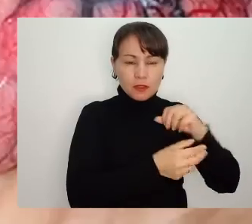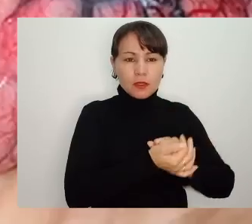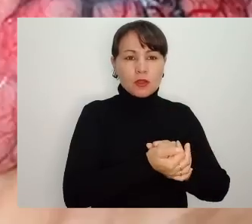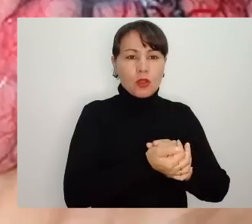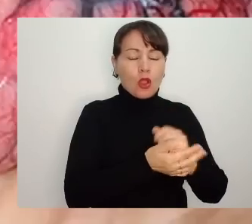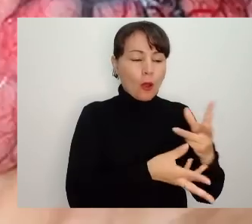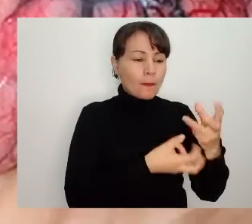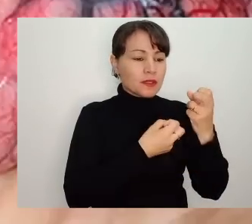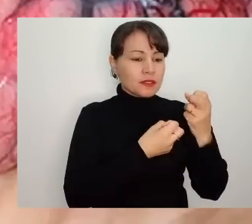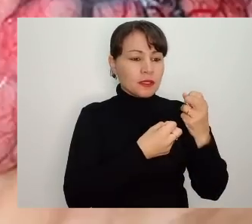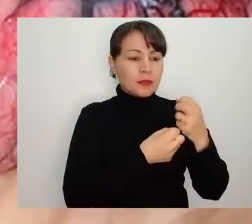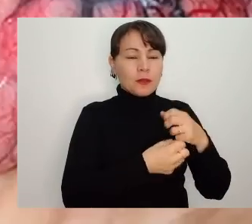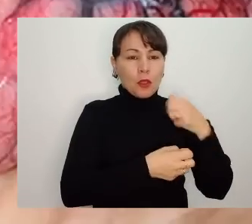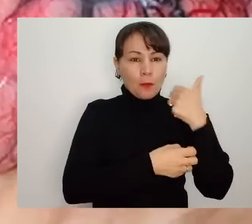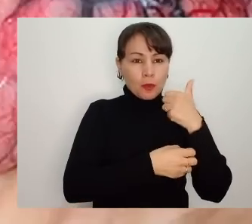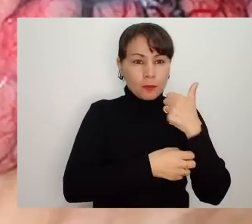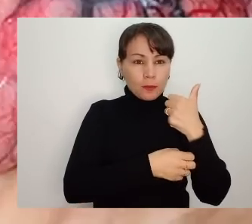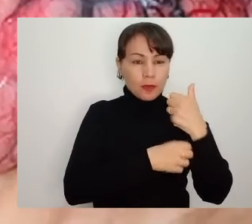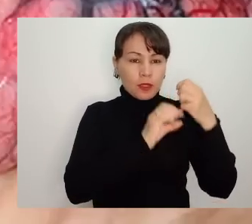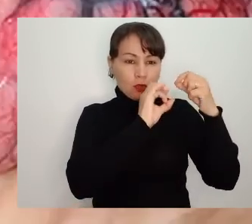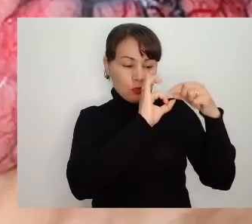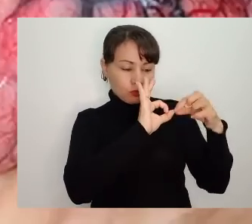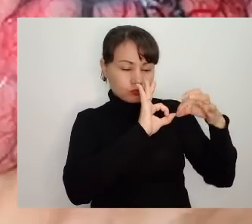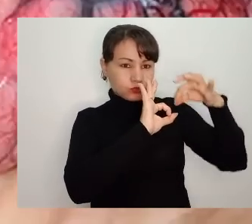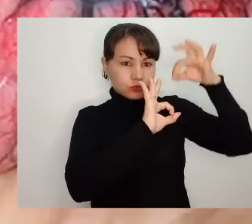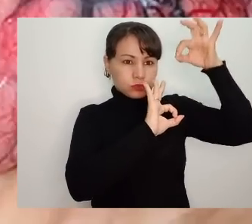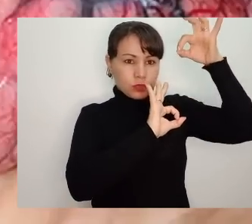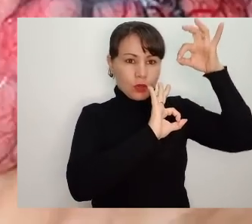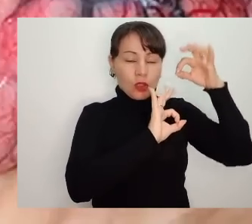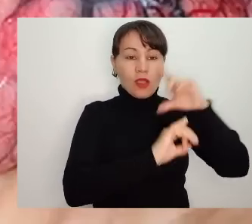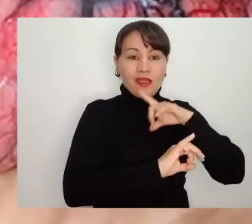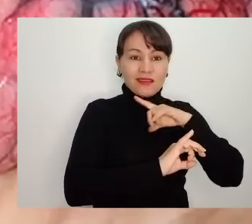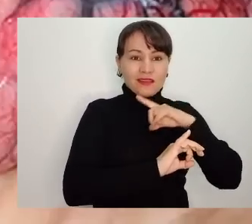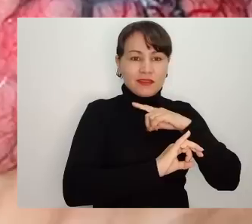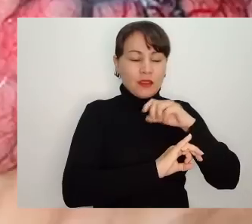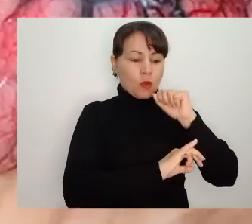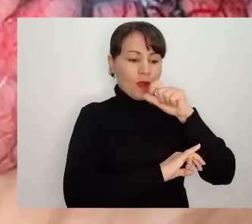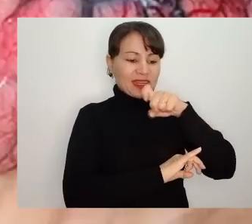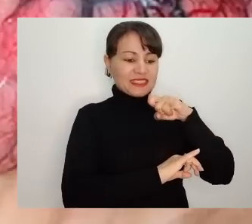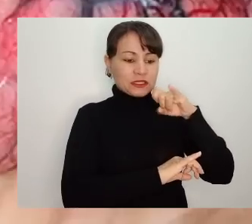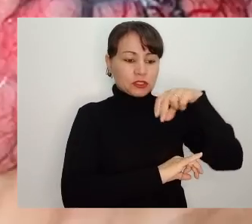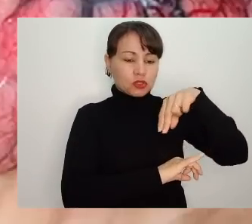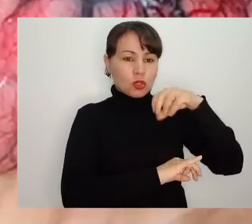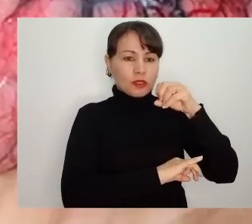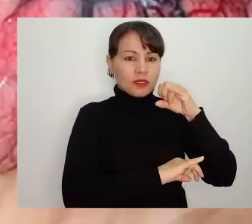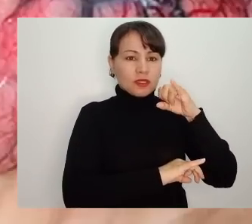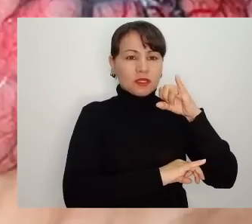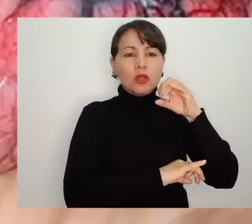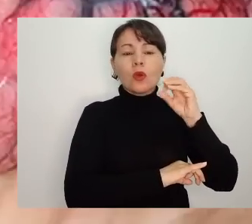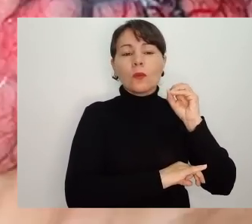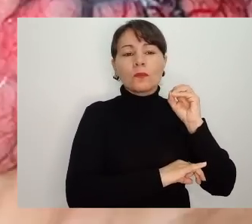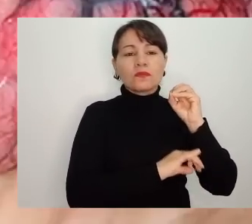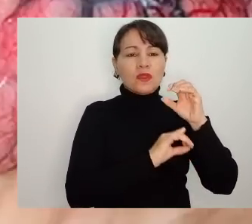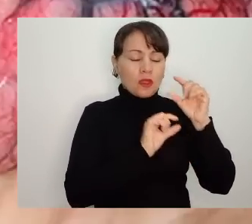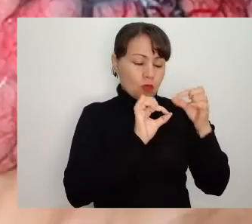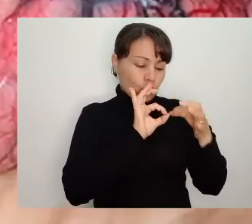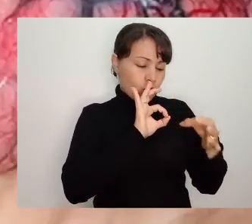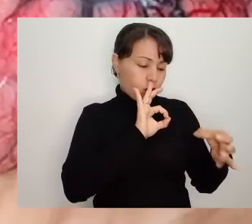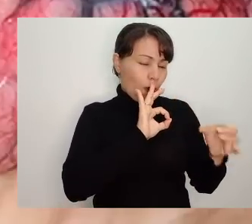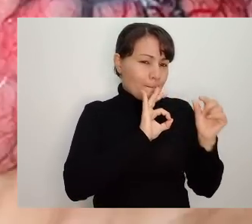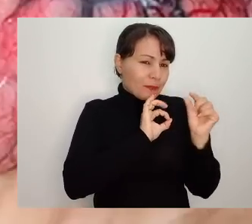milímetros, como a gente pode observar aqui no primeiro neurônio, do lado esquerdo. Ele tem um axônio, ou seja, uma cauda